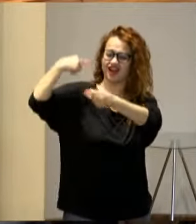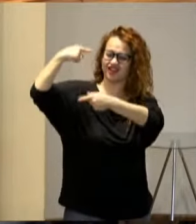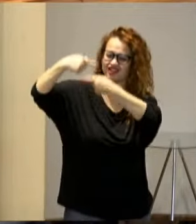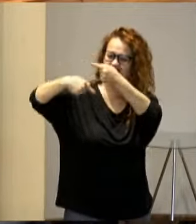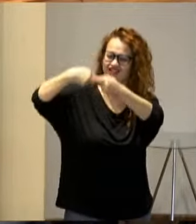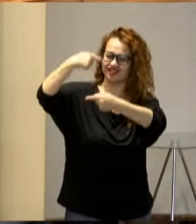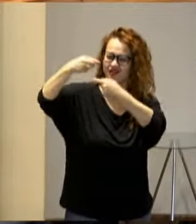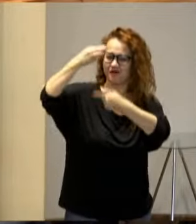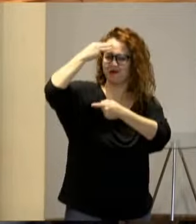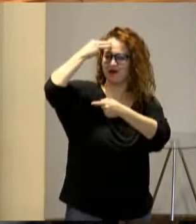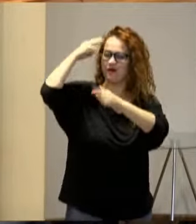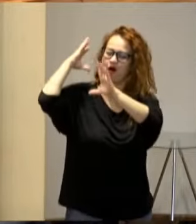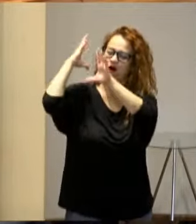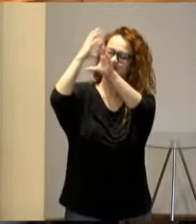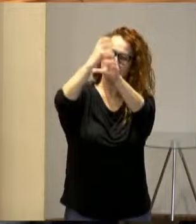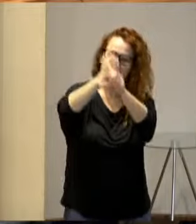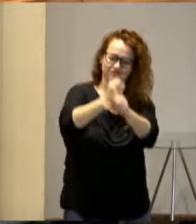memória.